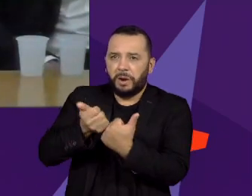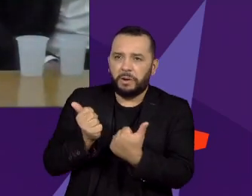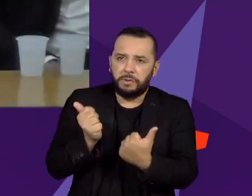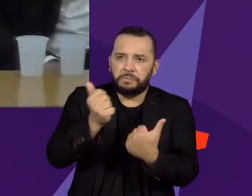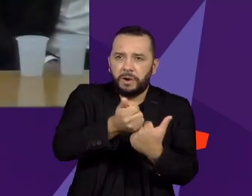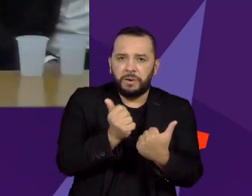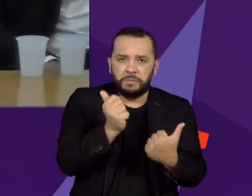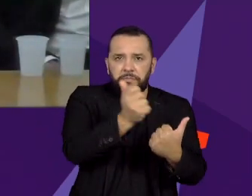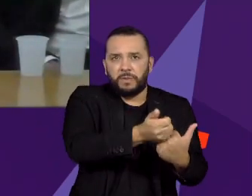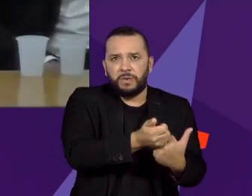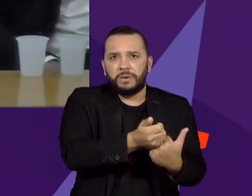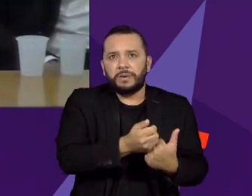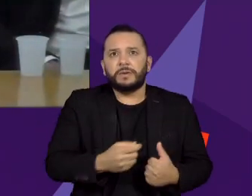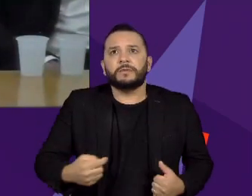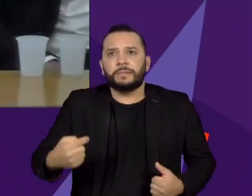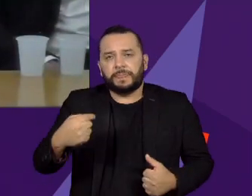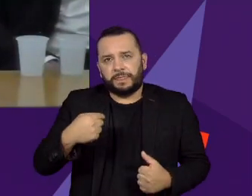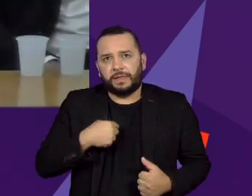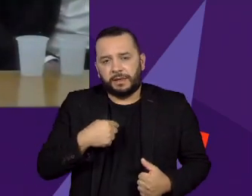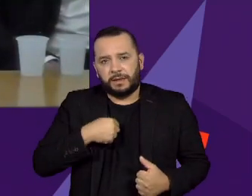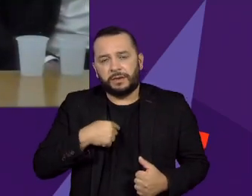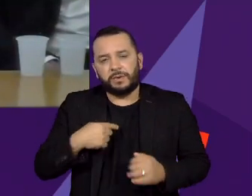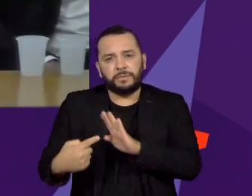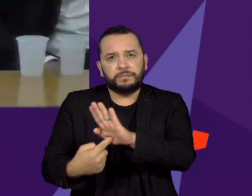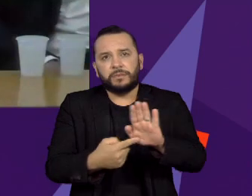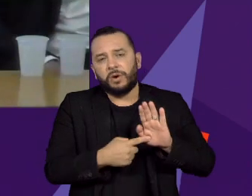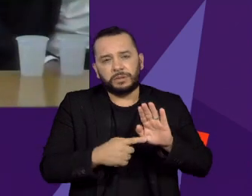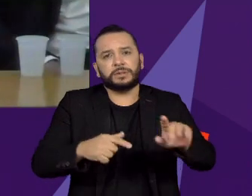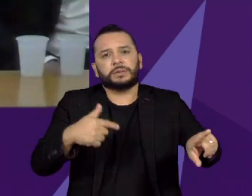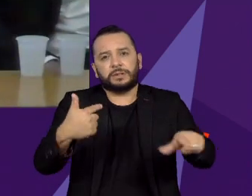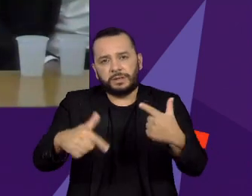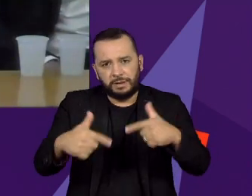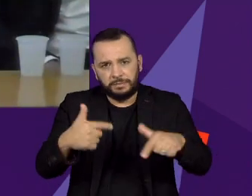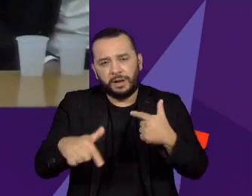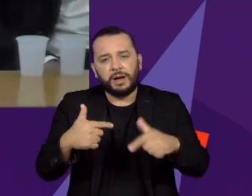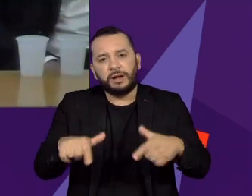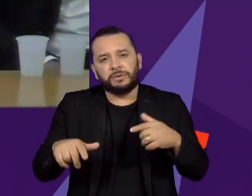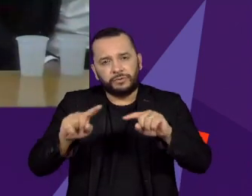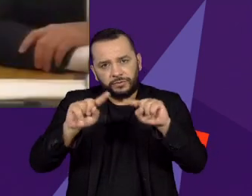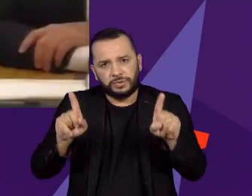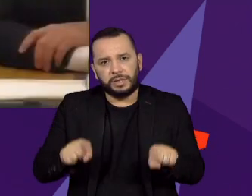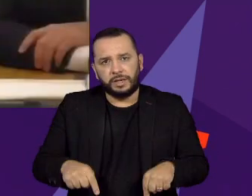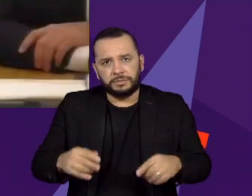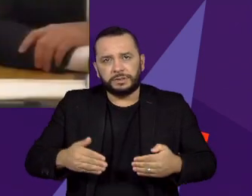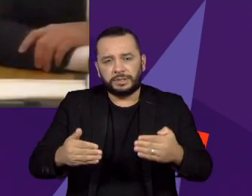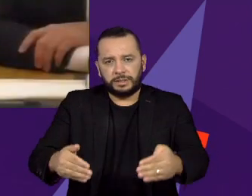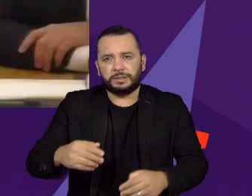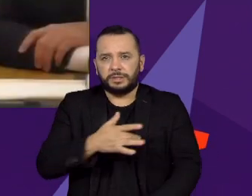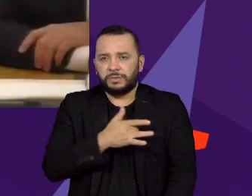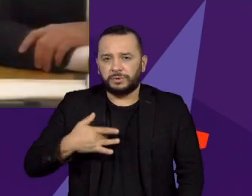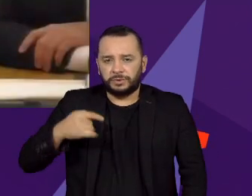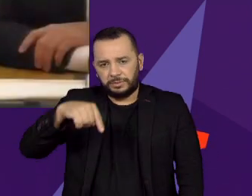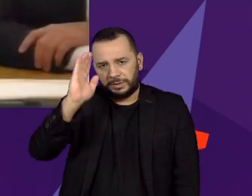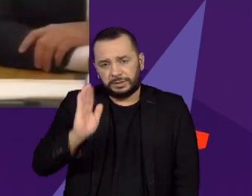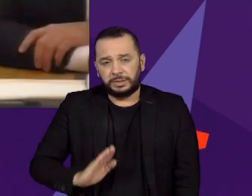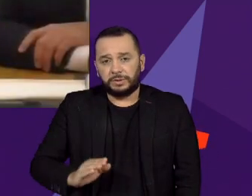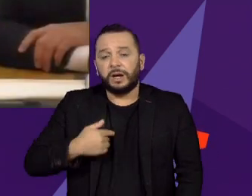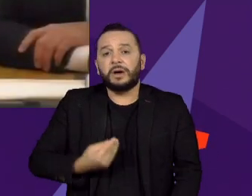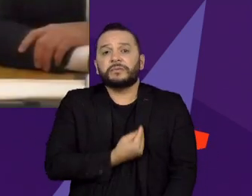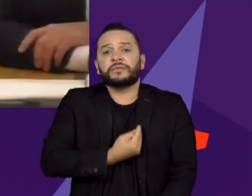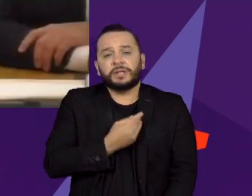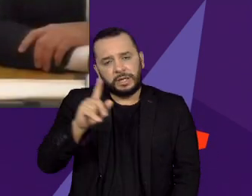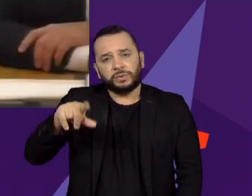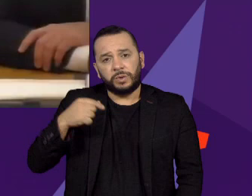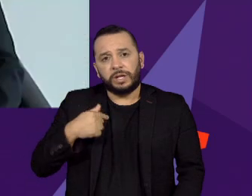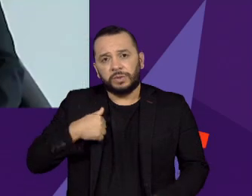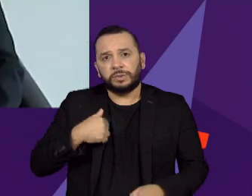O que fica é o trabalho do servidor do Ministério da Saúde do Brasil. A vida é feita de escolhas e eu hoje